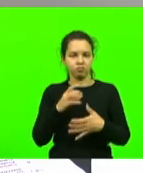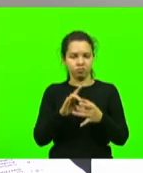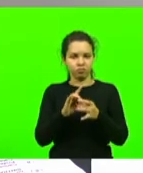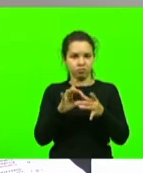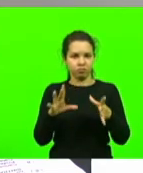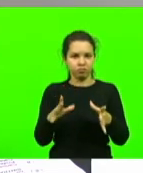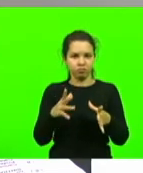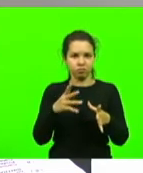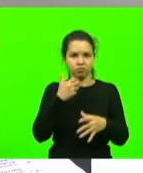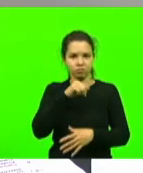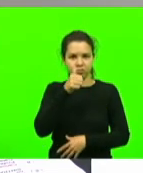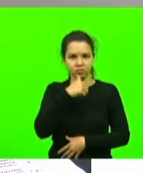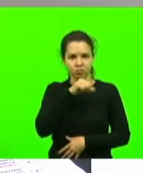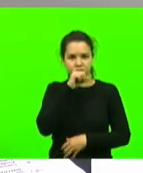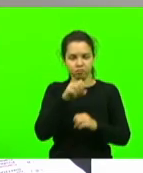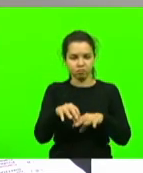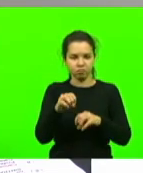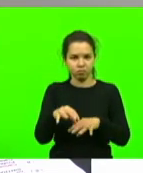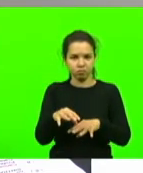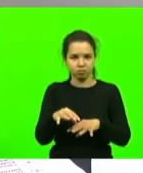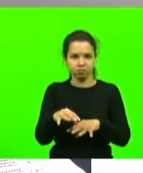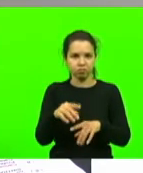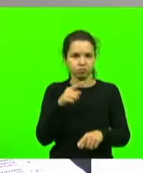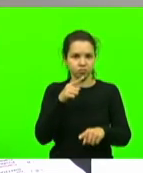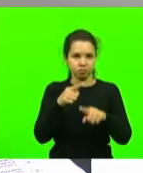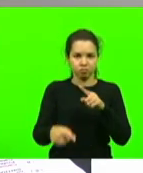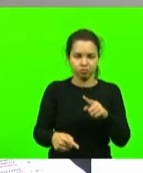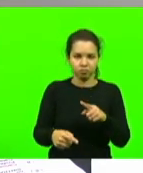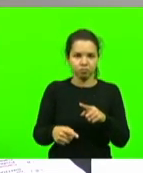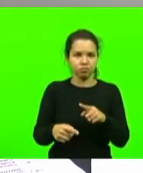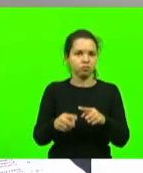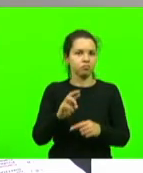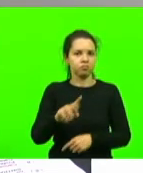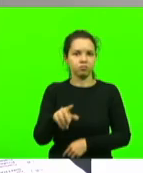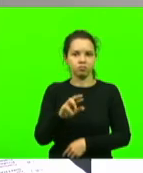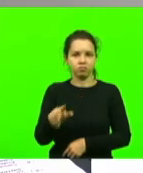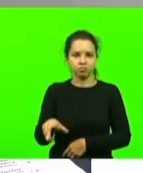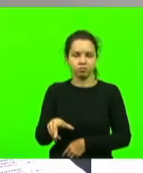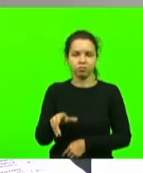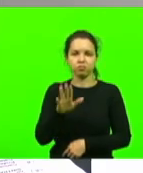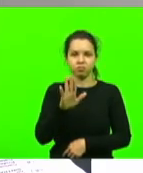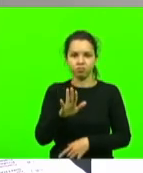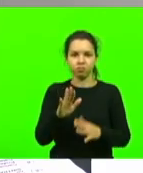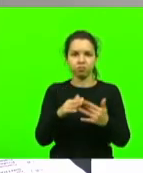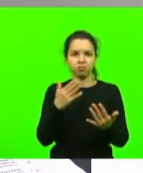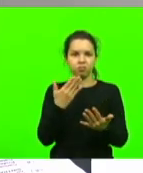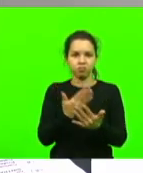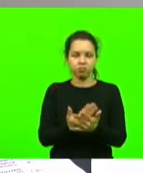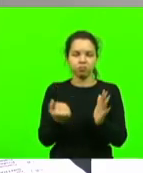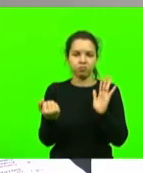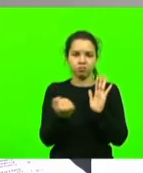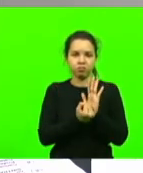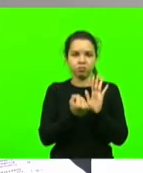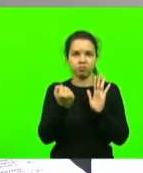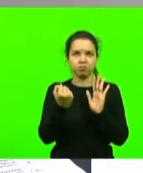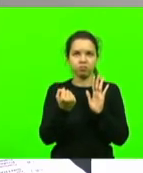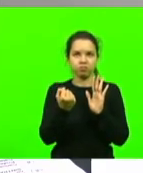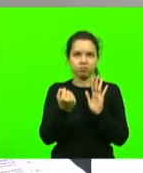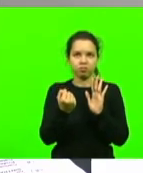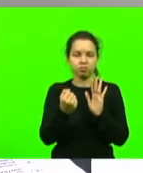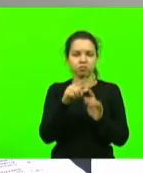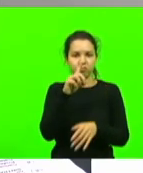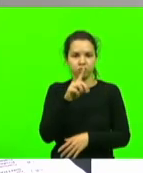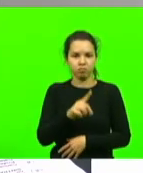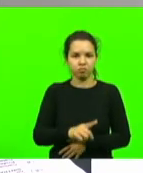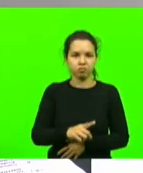família educar seus filhos em casa ninguém nunca proibiu de fazer isso que nós estamos dizendo que a escola é um patrimônio Universal direito da